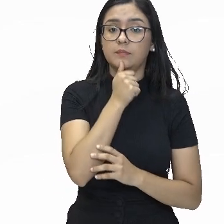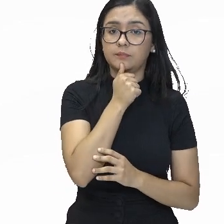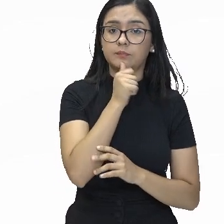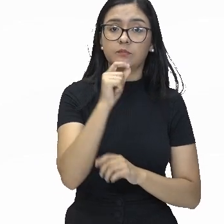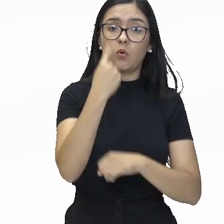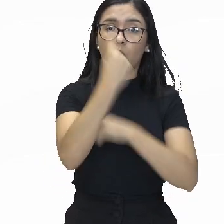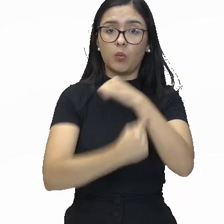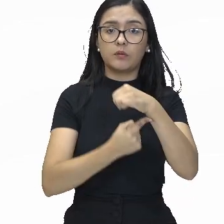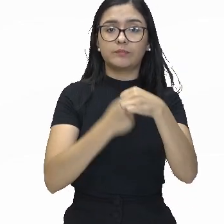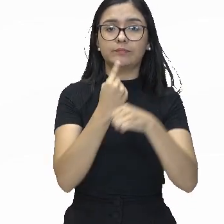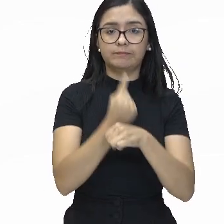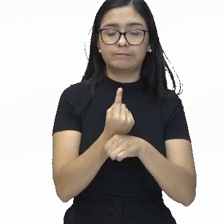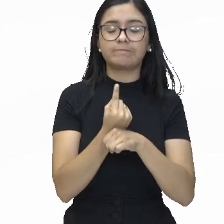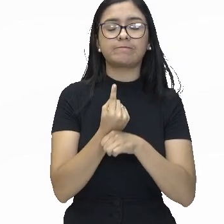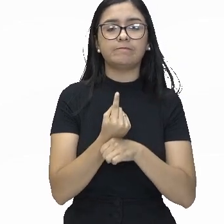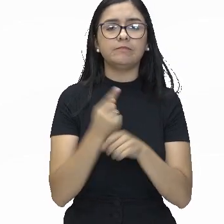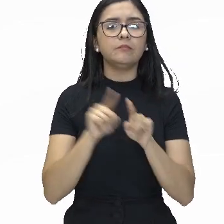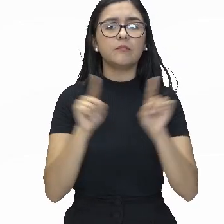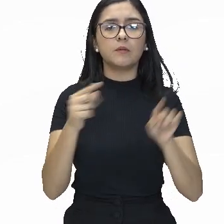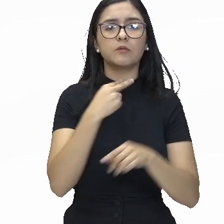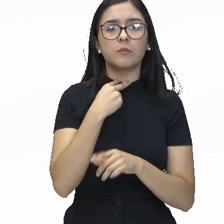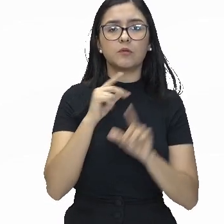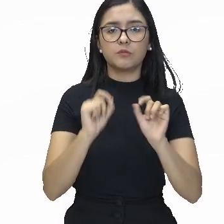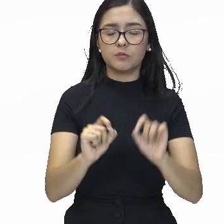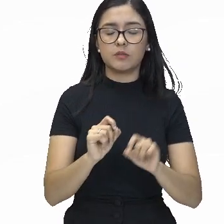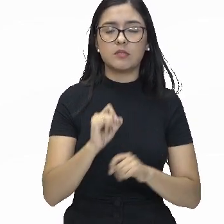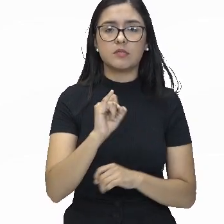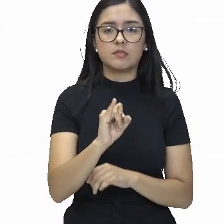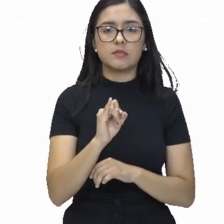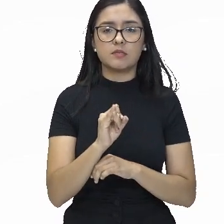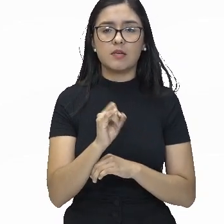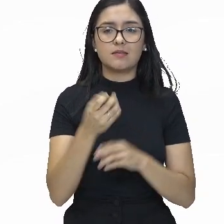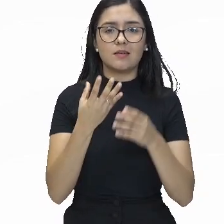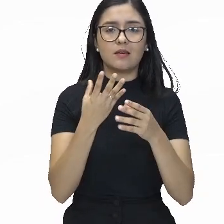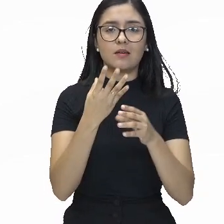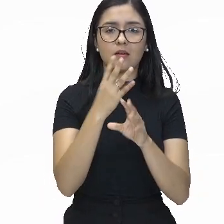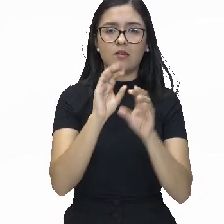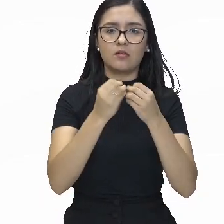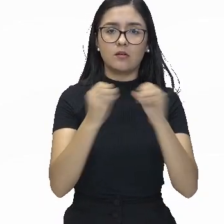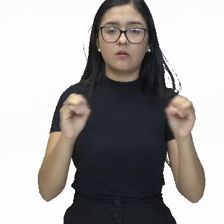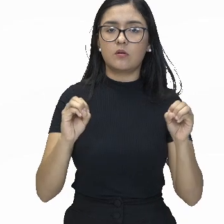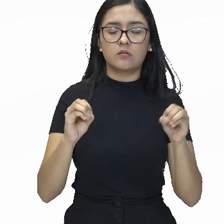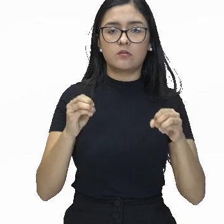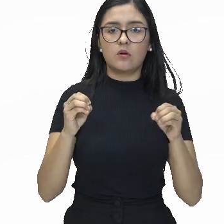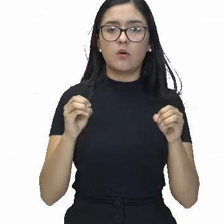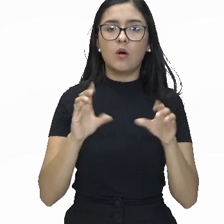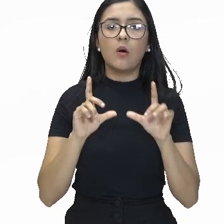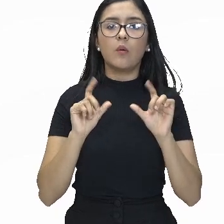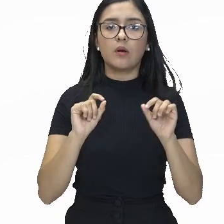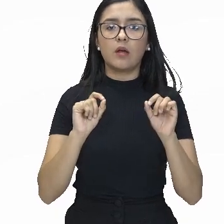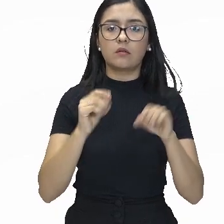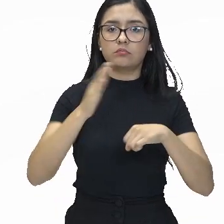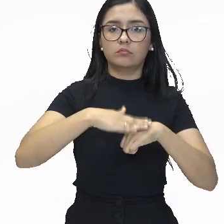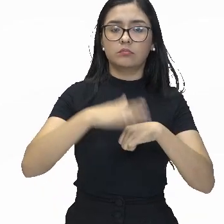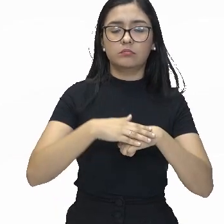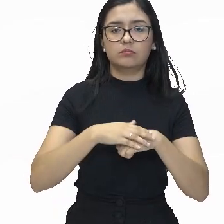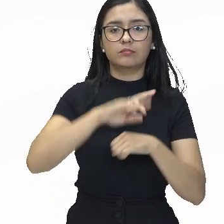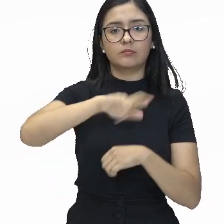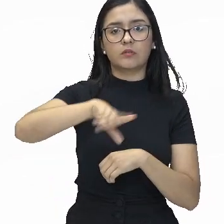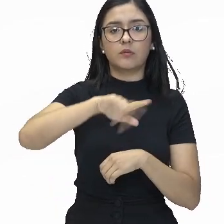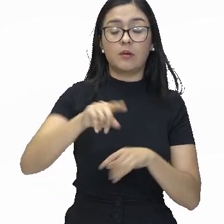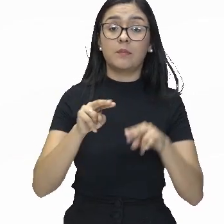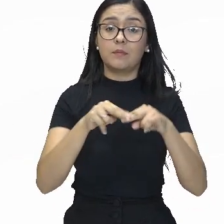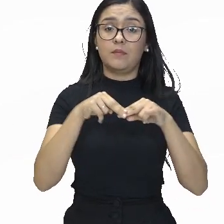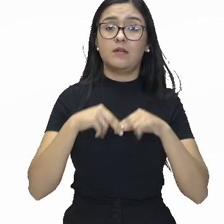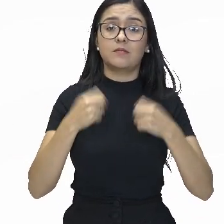durado apenas um ano. Mas eu não posso considerar essa oração aí coordenada, porque ela vai depender de outra,